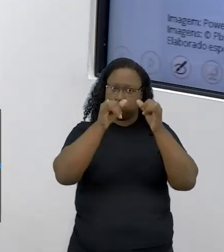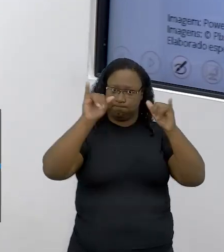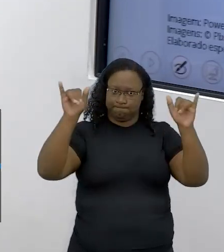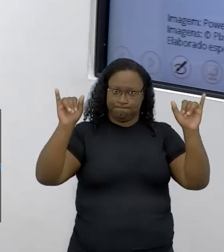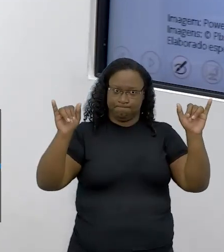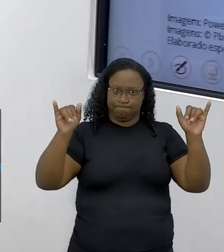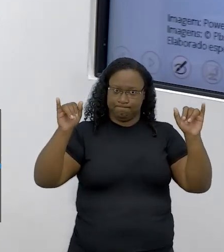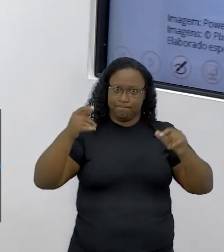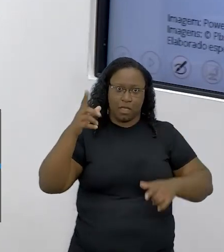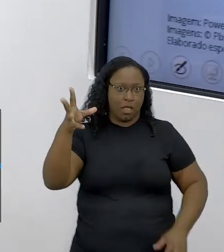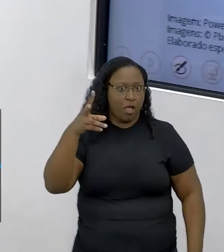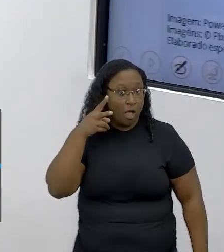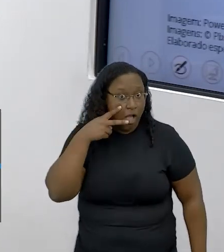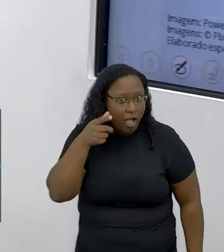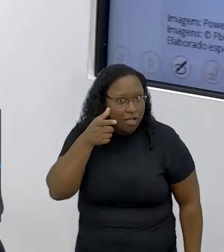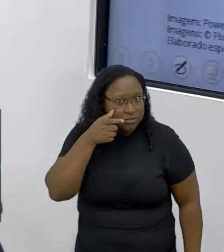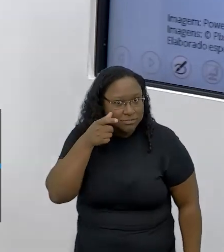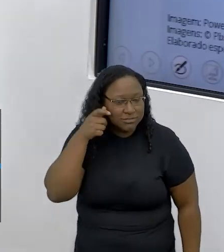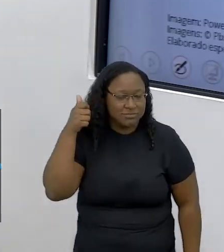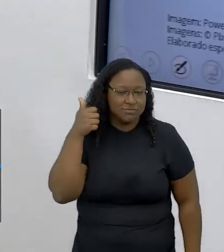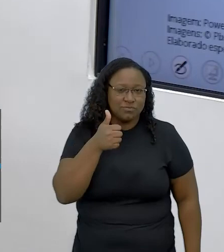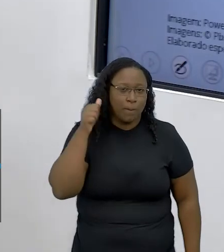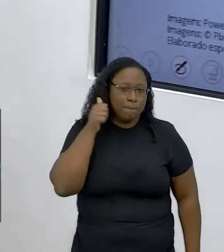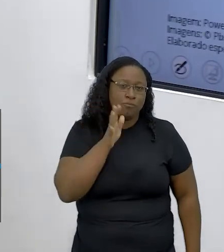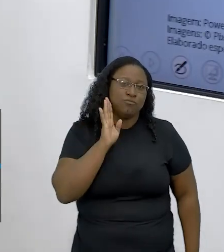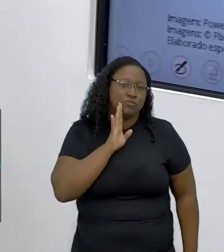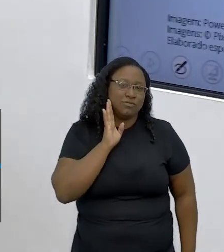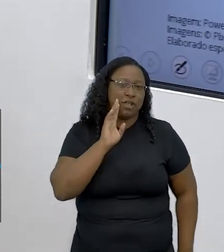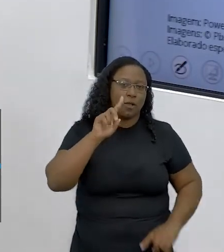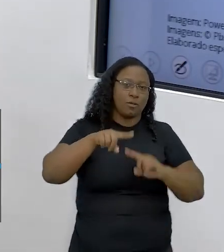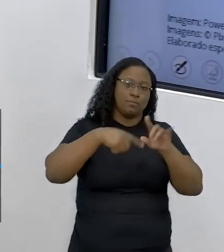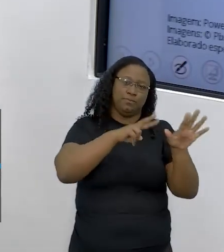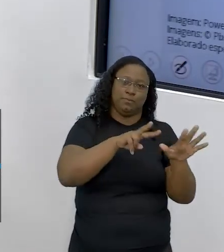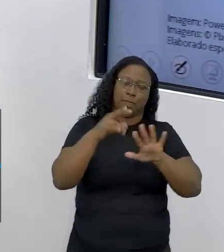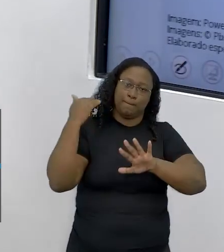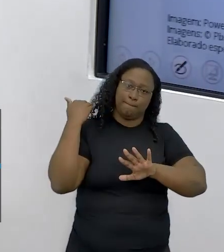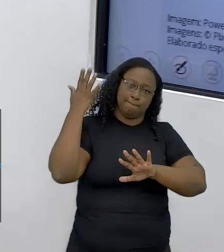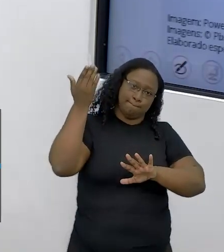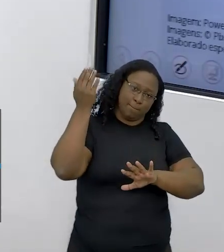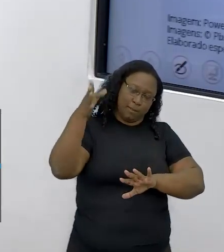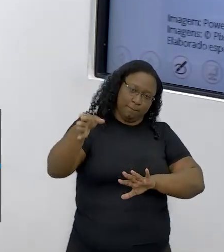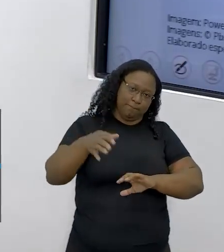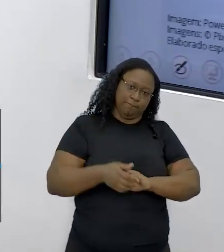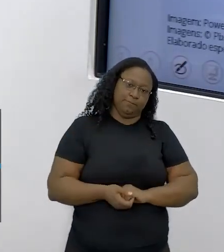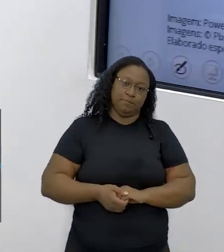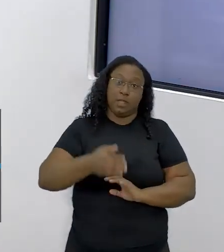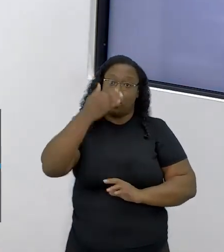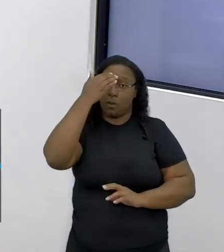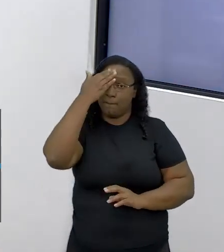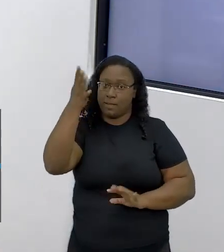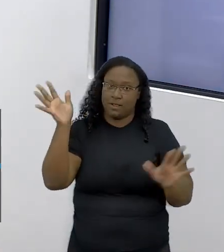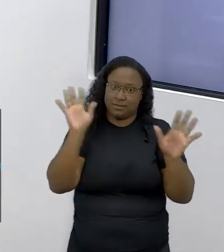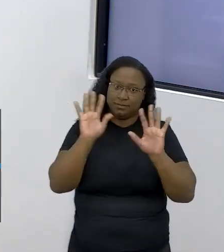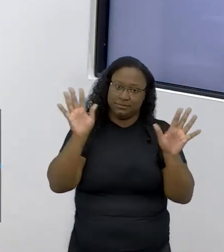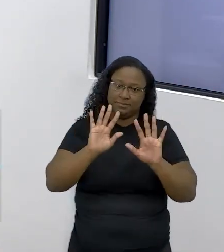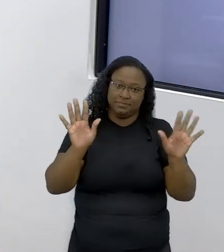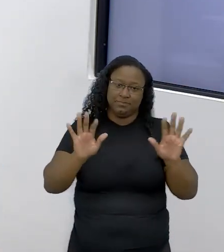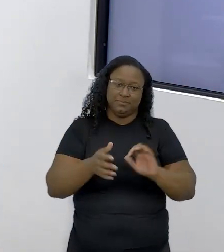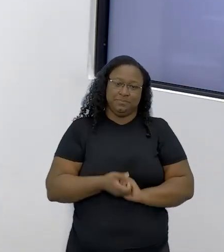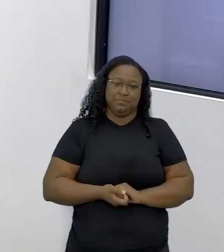não perca, porque vai estar muito legal a nossa aula da semana que vem. Pessoal, muito obrigada e até a próxima.